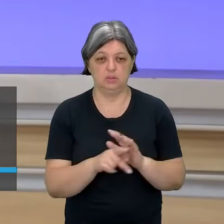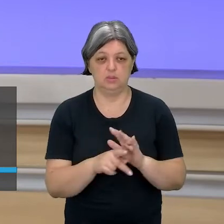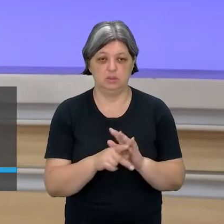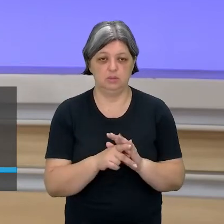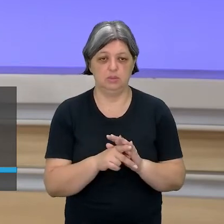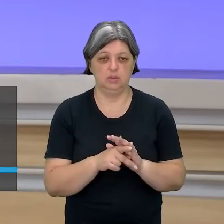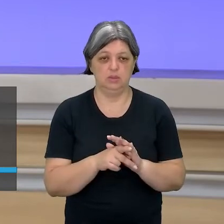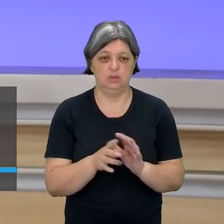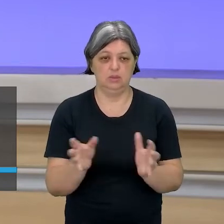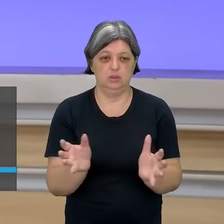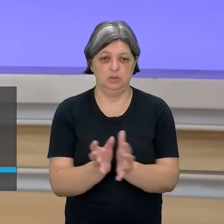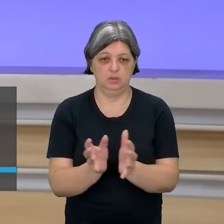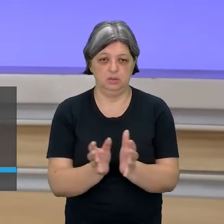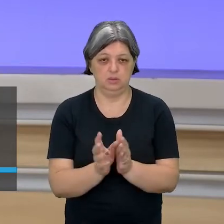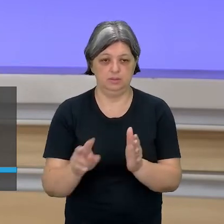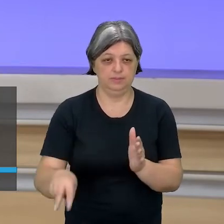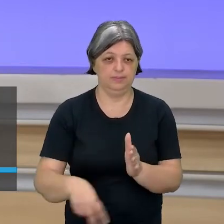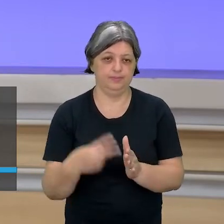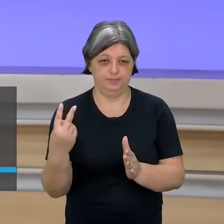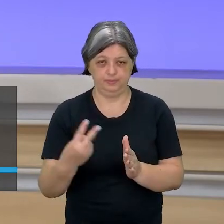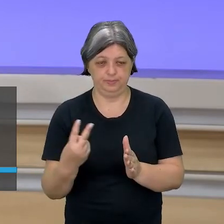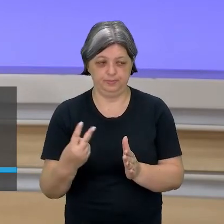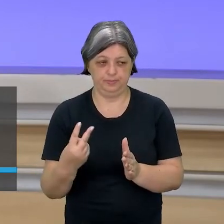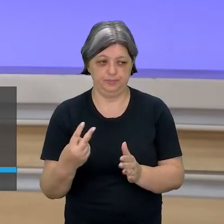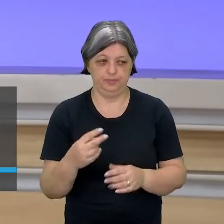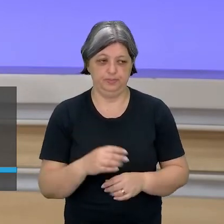comunidade secundária.